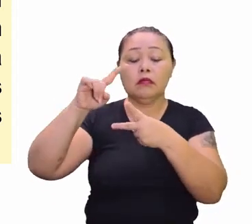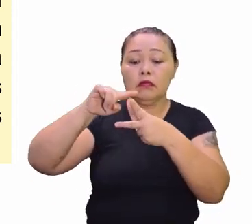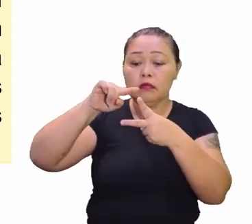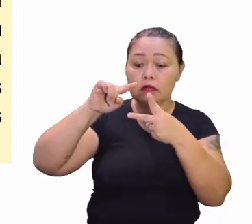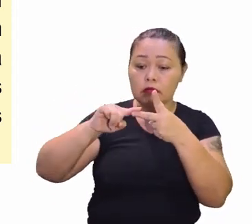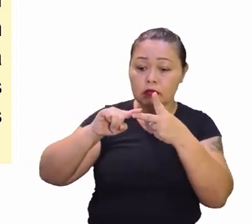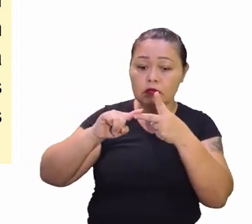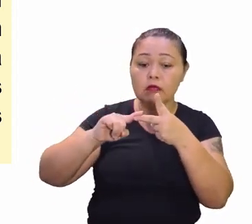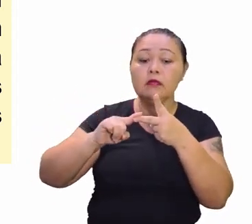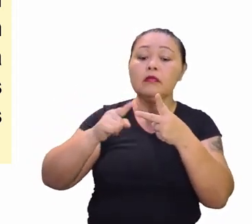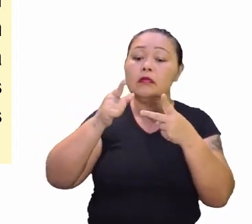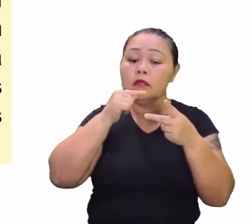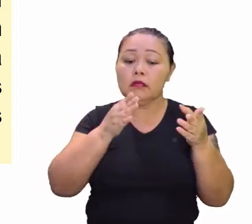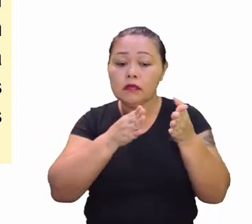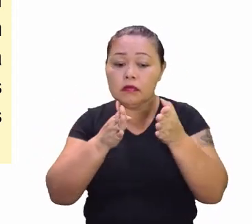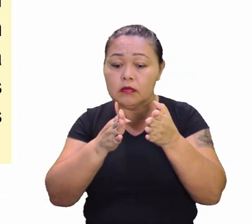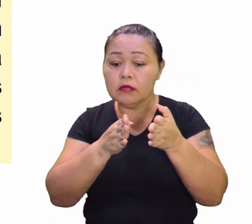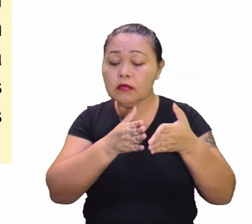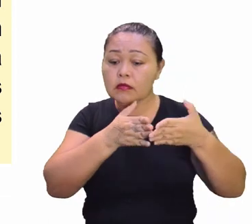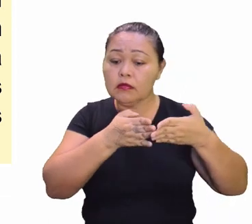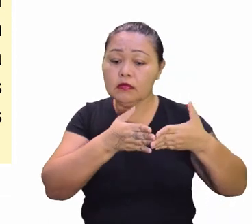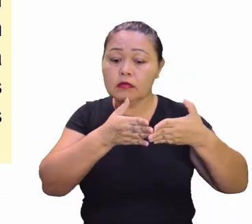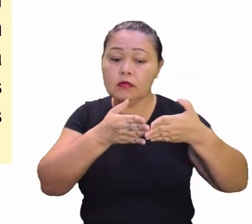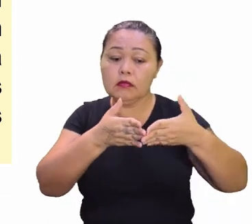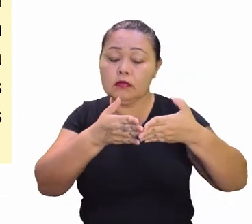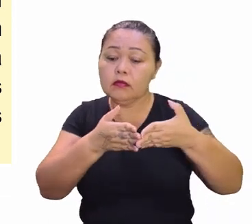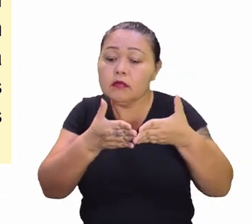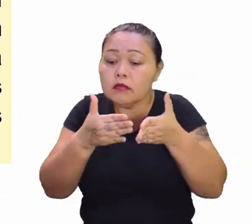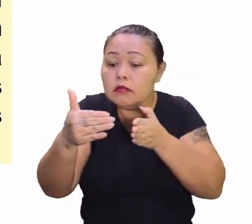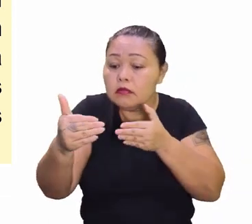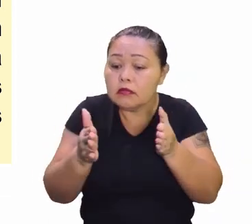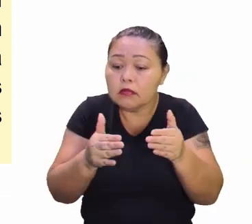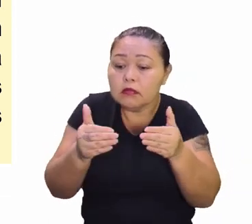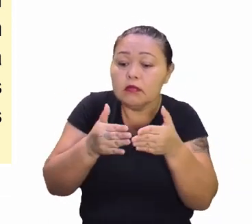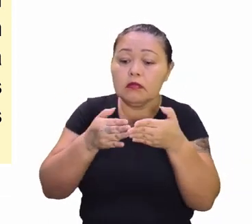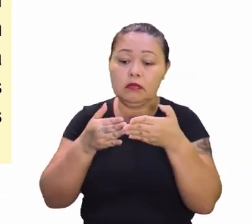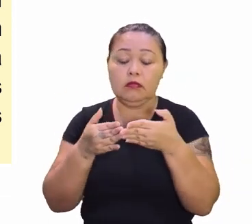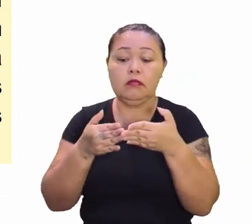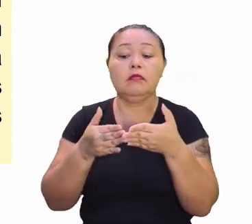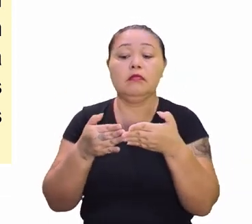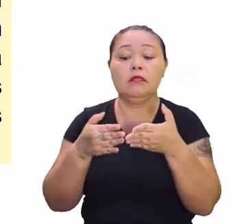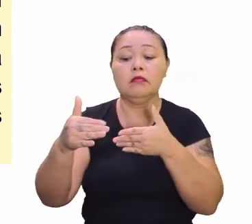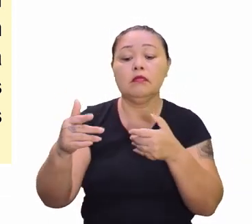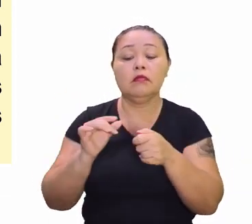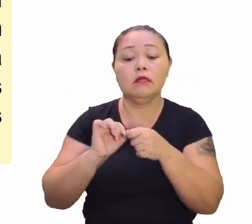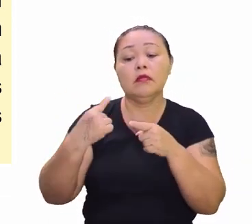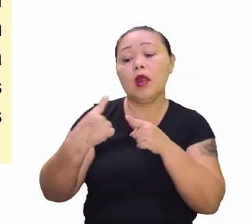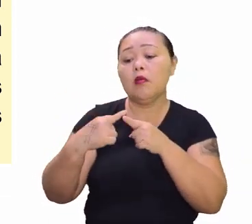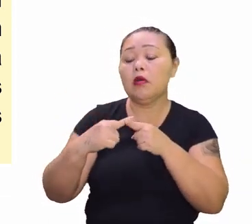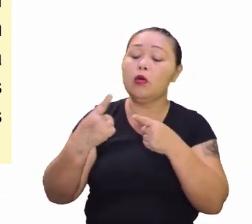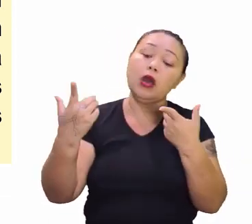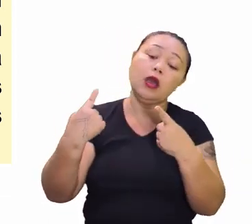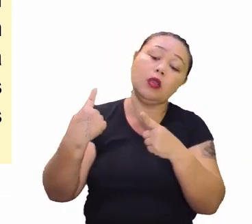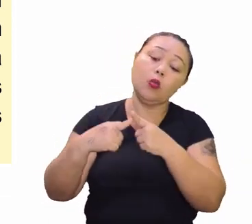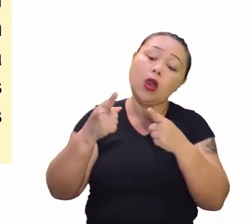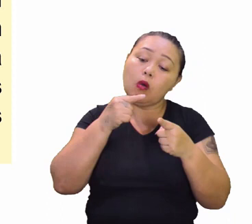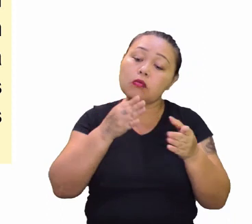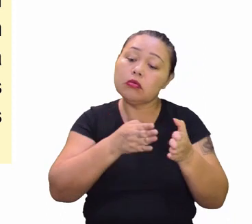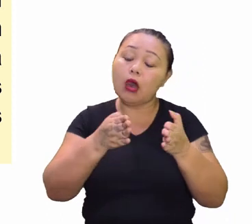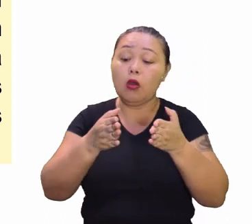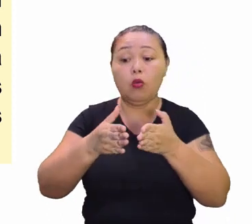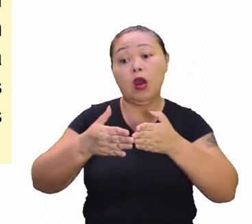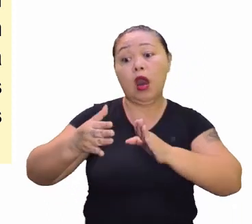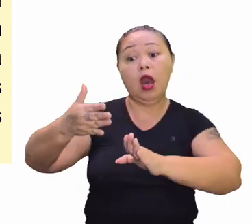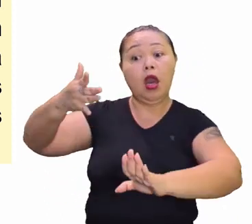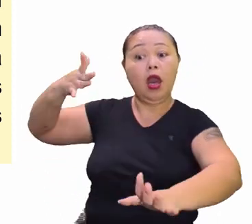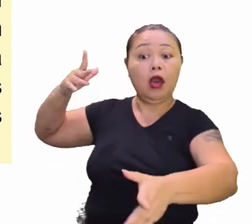apenas os primeiros 2 são navegáveis por pequenas embarcações, porque não é um rio de grande porte, né,